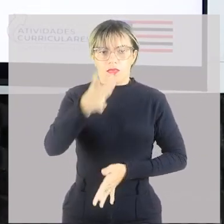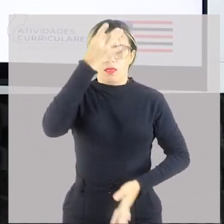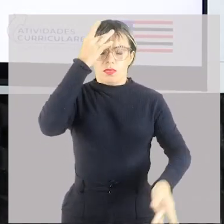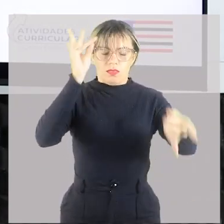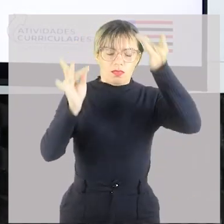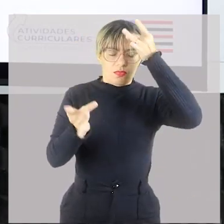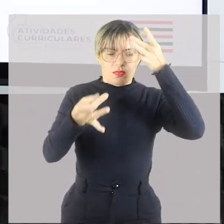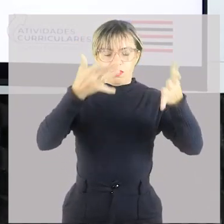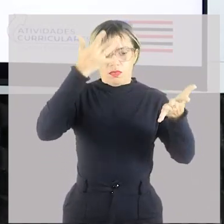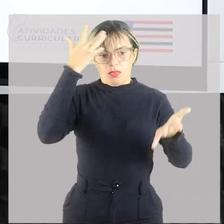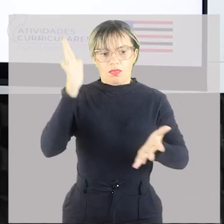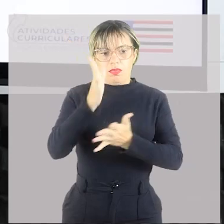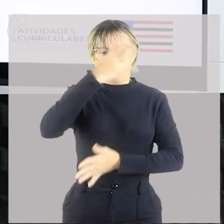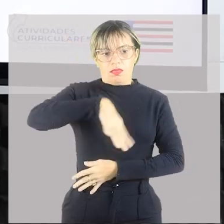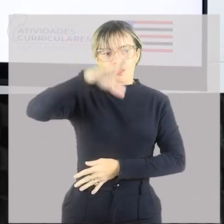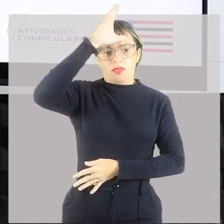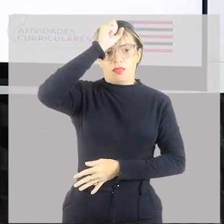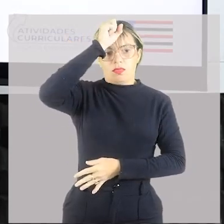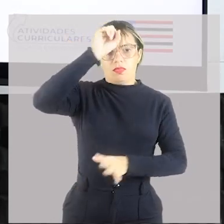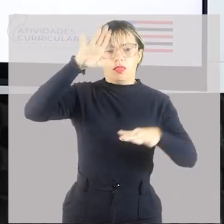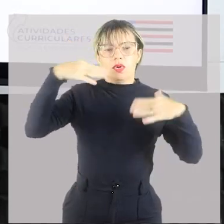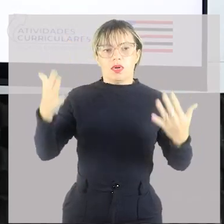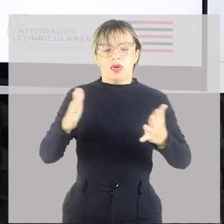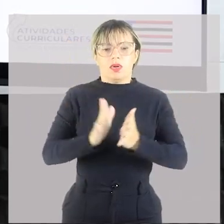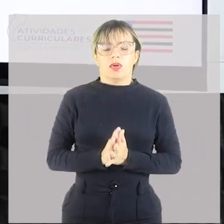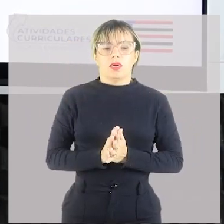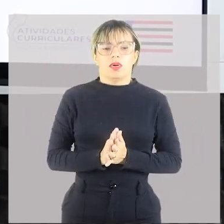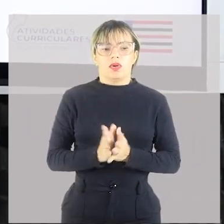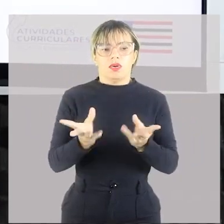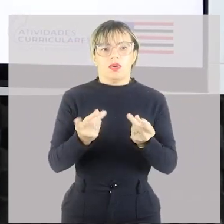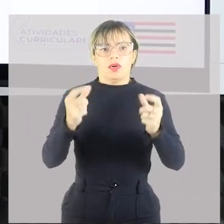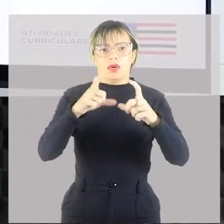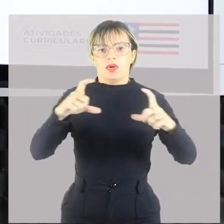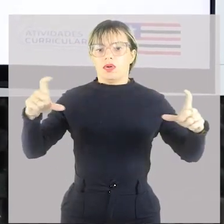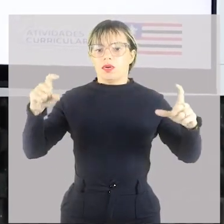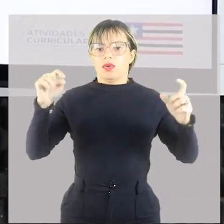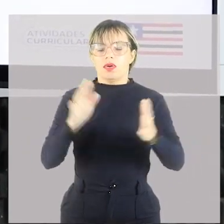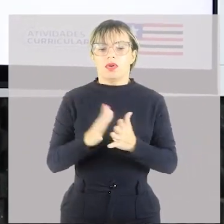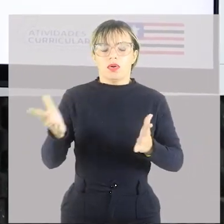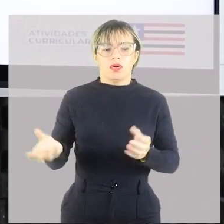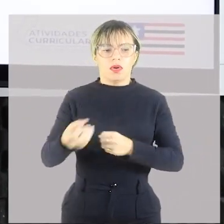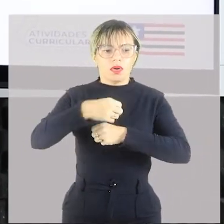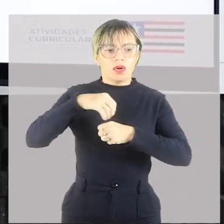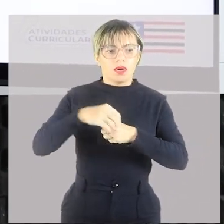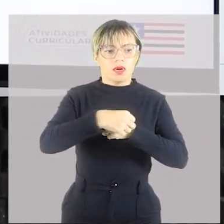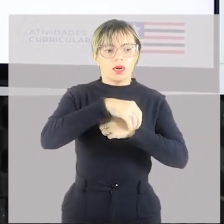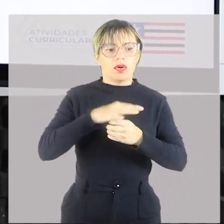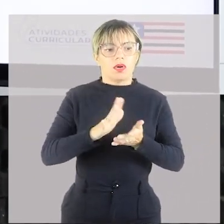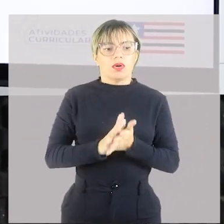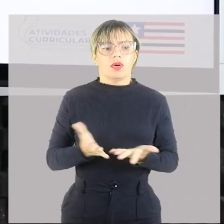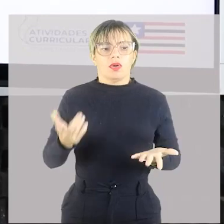cabeça. Você está falando de isômeros. Eu preciso que você entenda